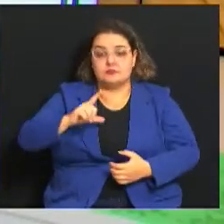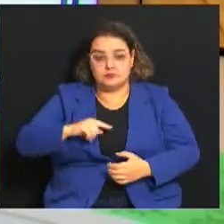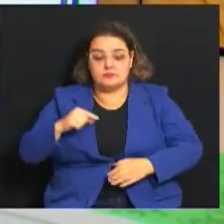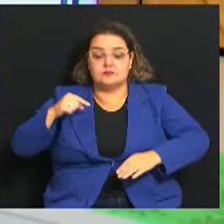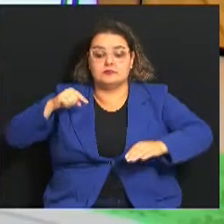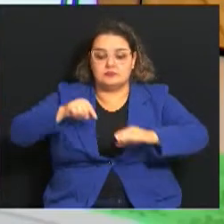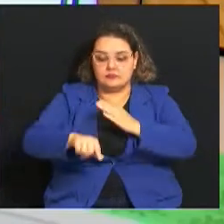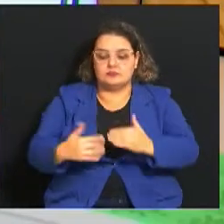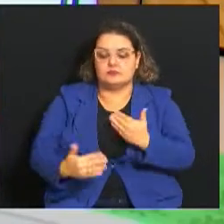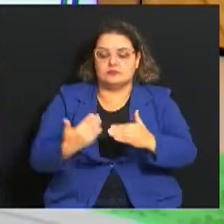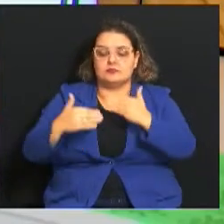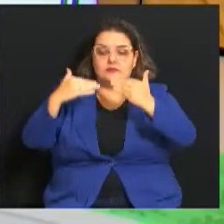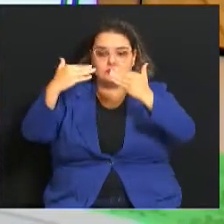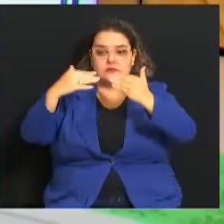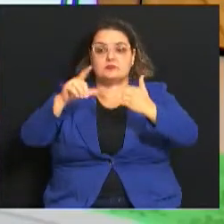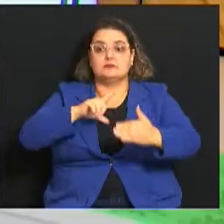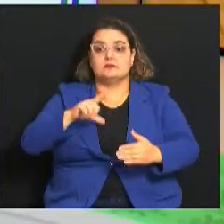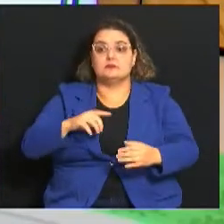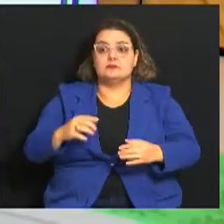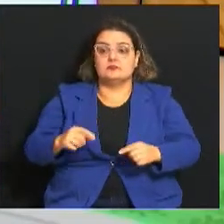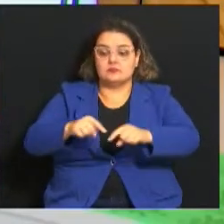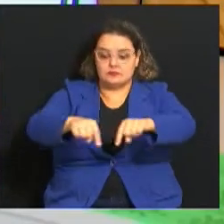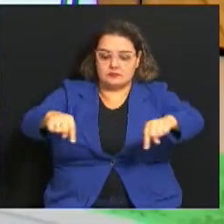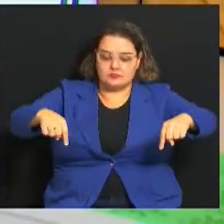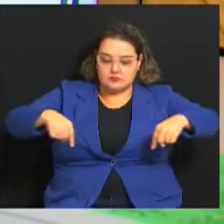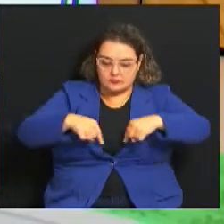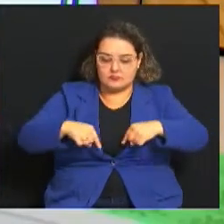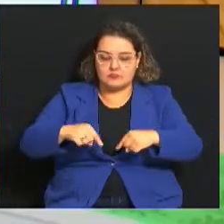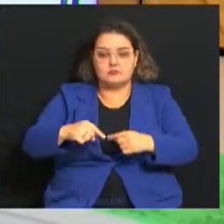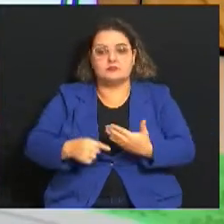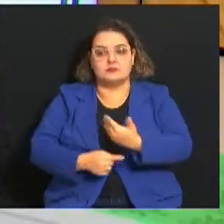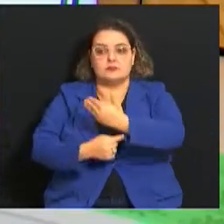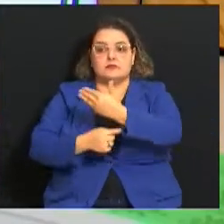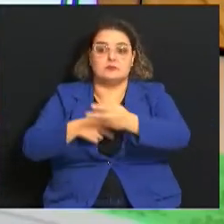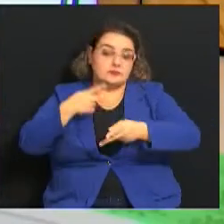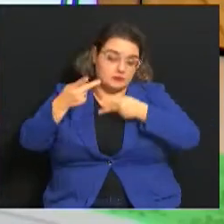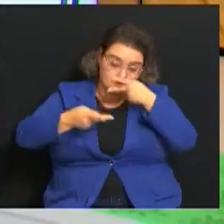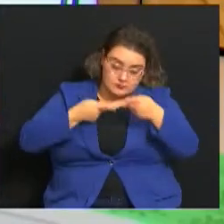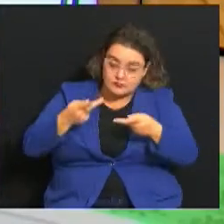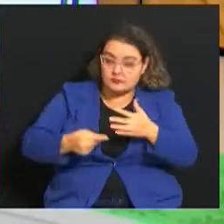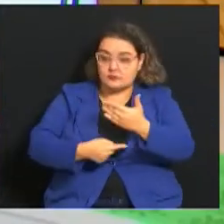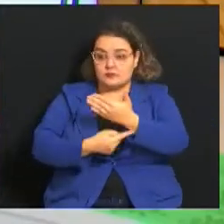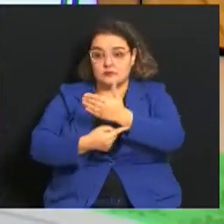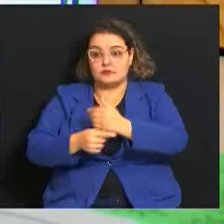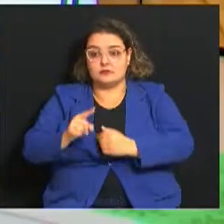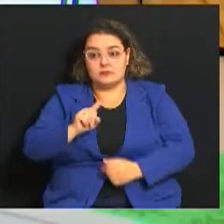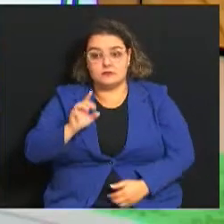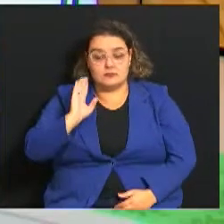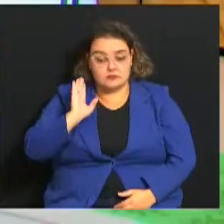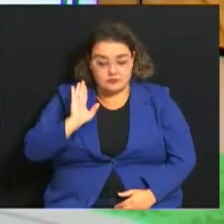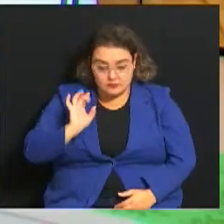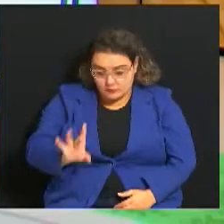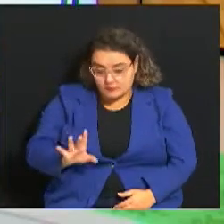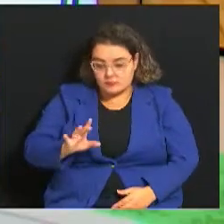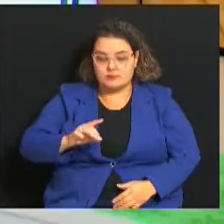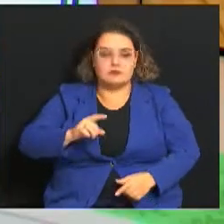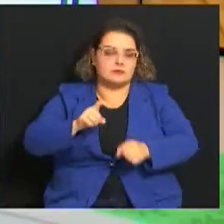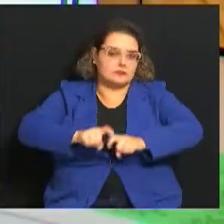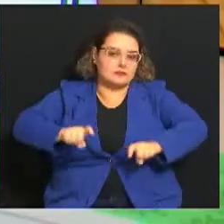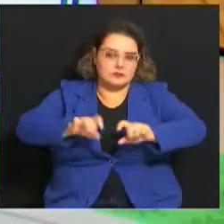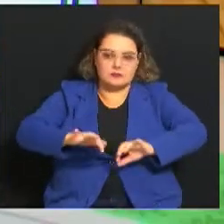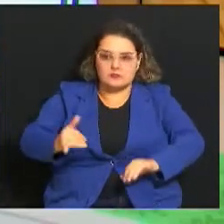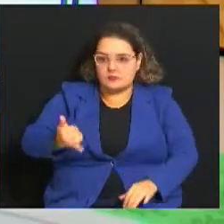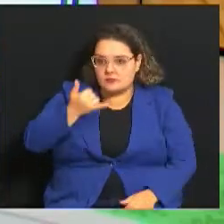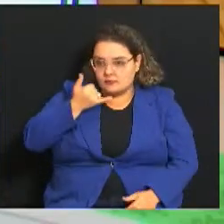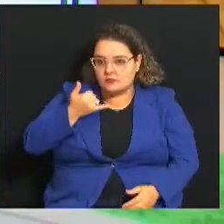Porque aqui tem um laboratório de tecnologia, né? Quando a gente fala em tecnologia, não só diz respeito a computador, a celular, né? A essas